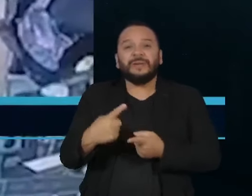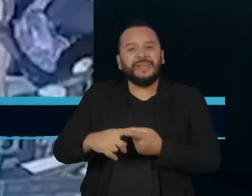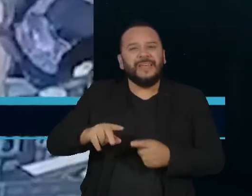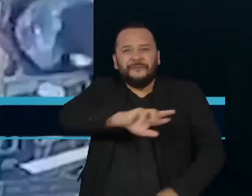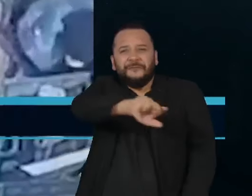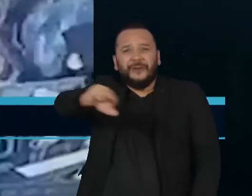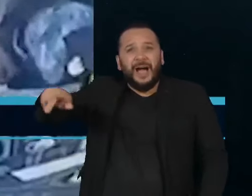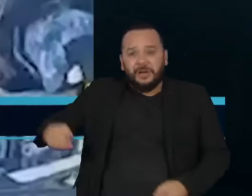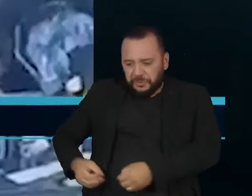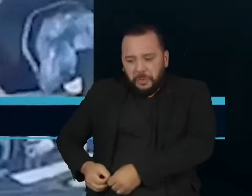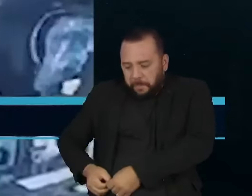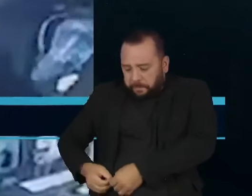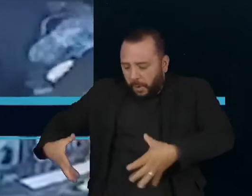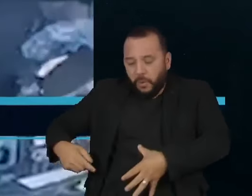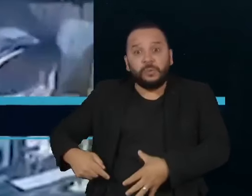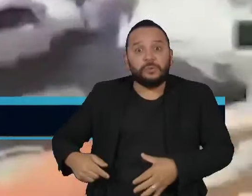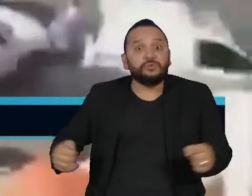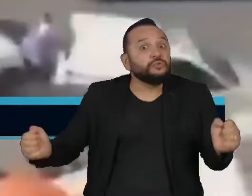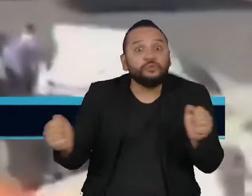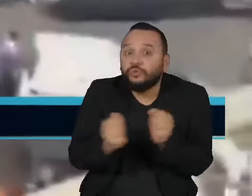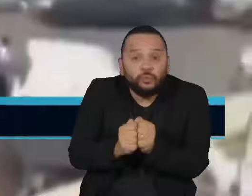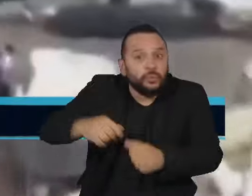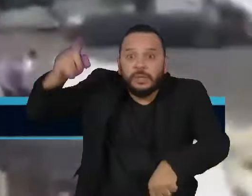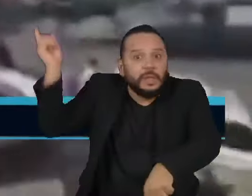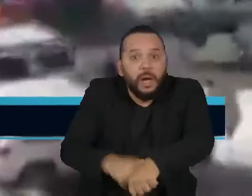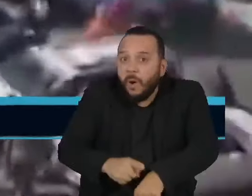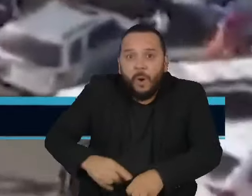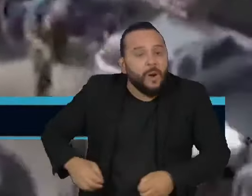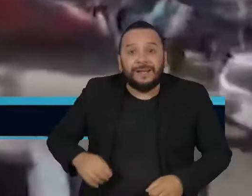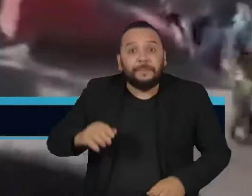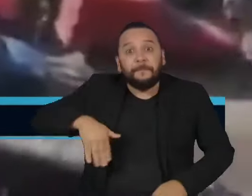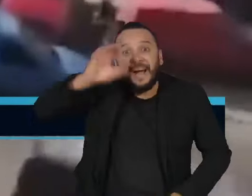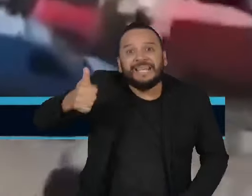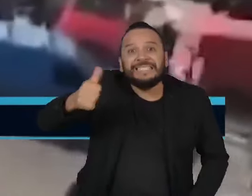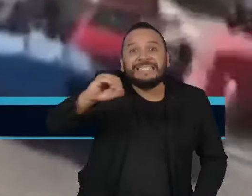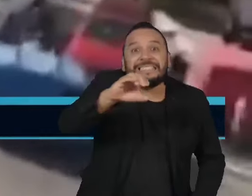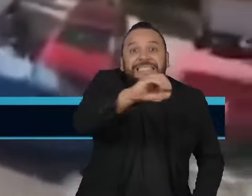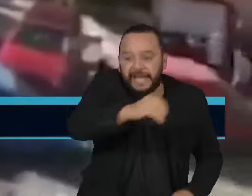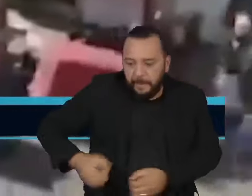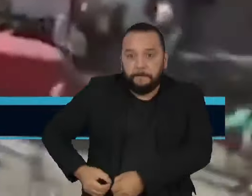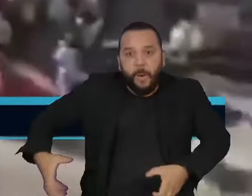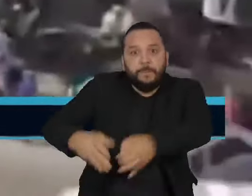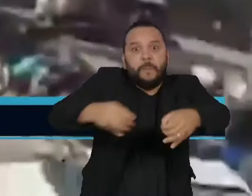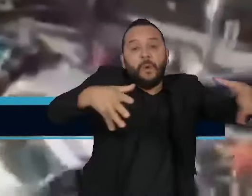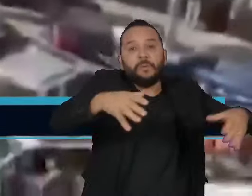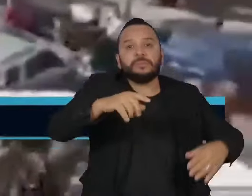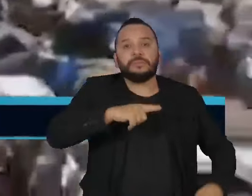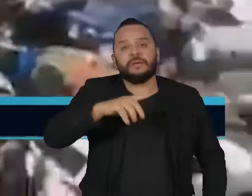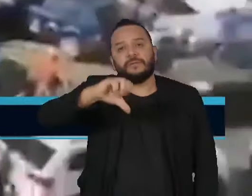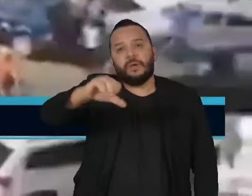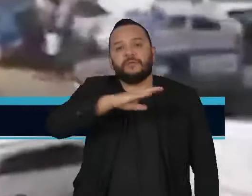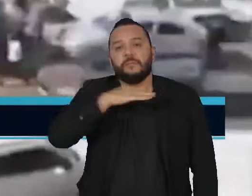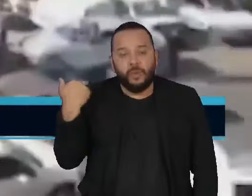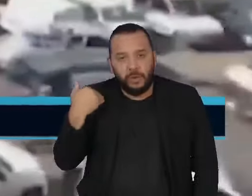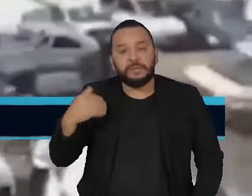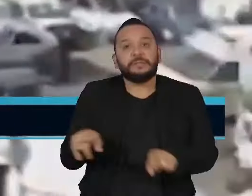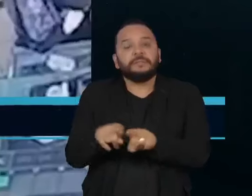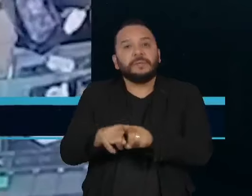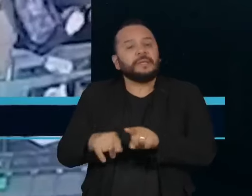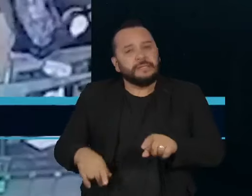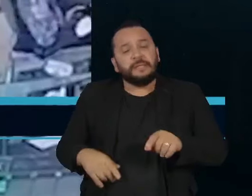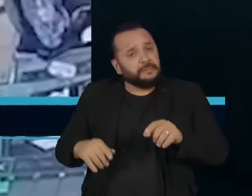pagers explodiram quase simultaneamente, deixando 9 mortos e mais de 2.800 feridos, 200 em estado